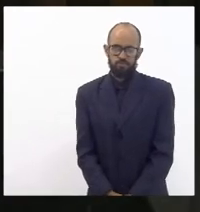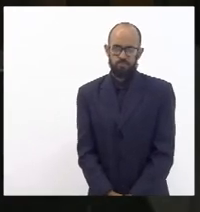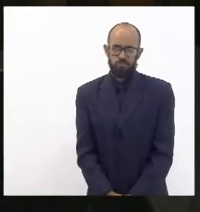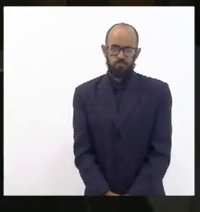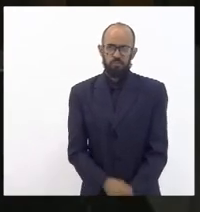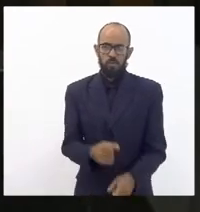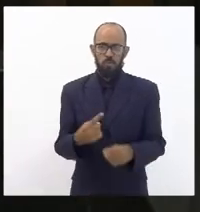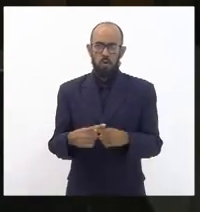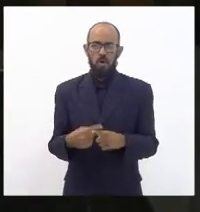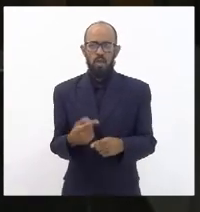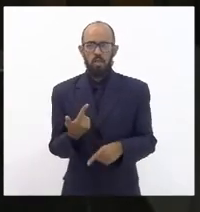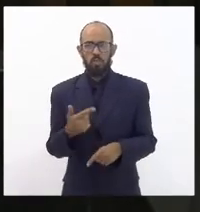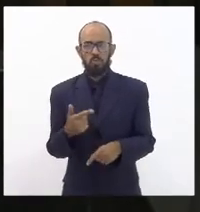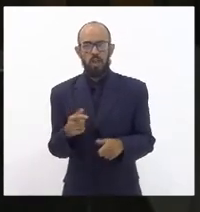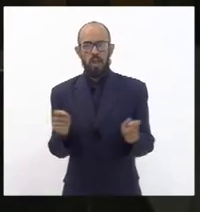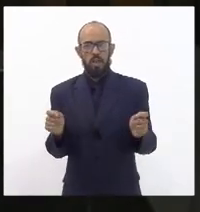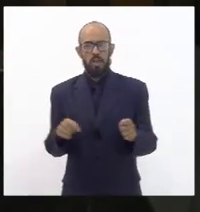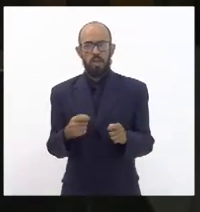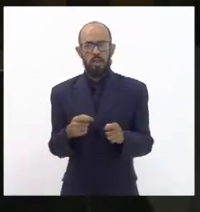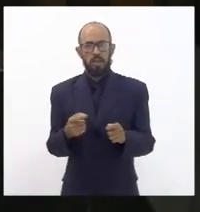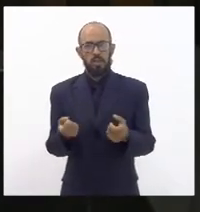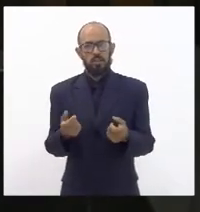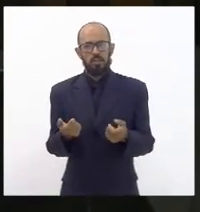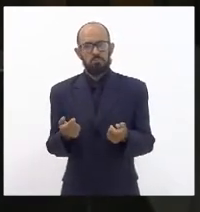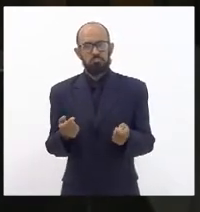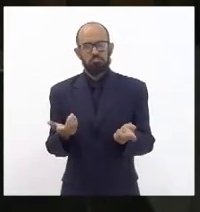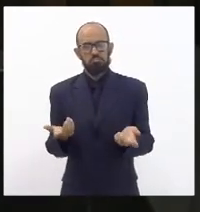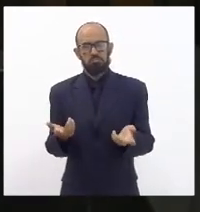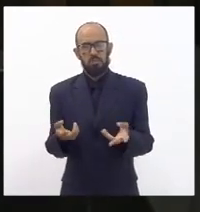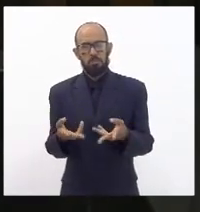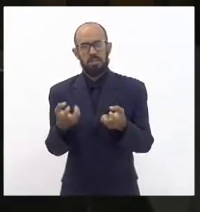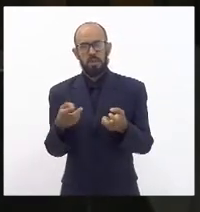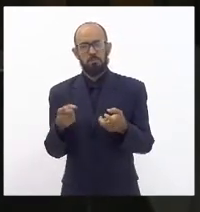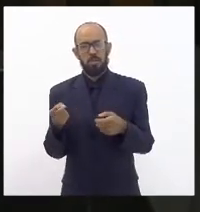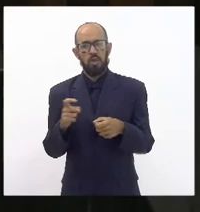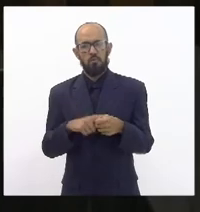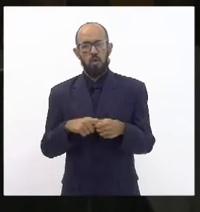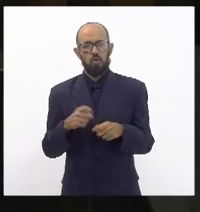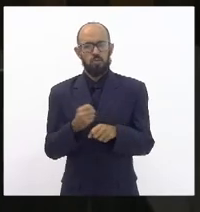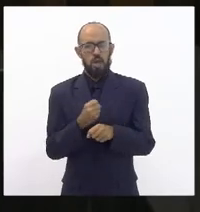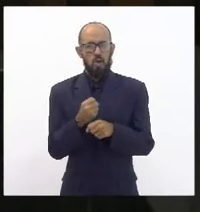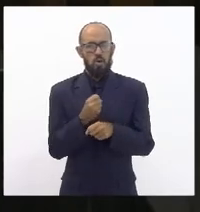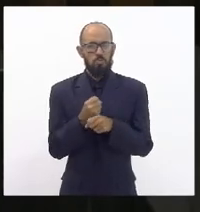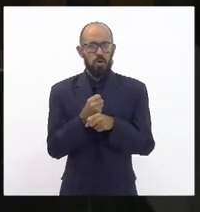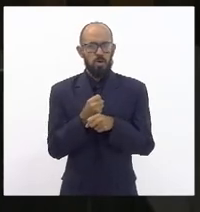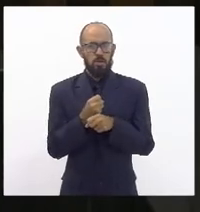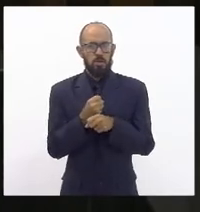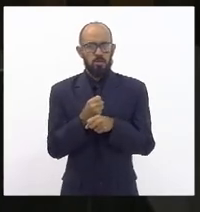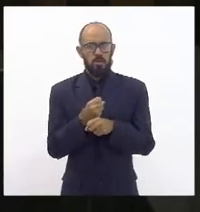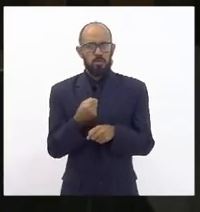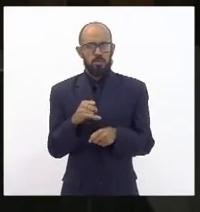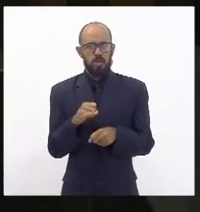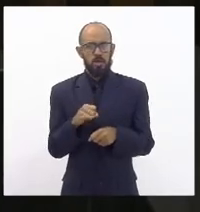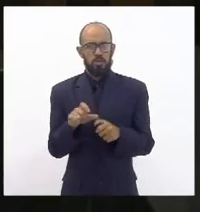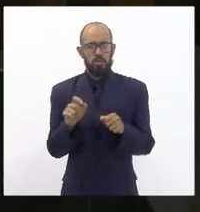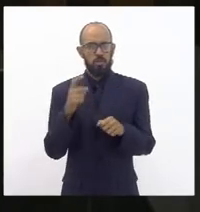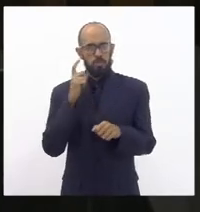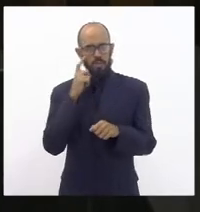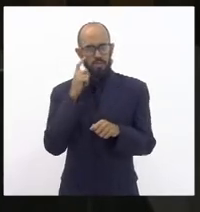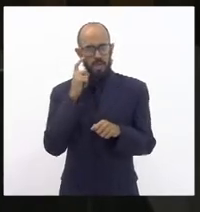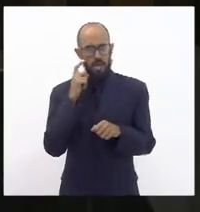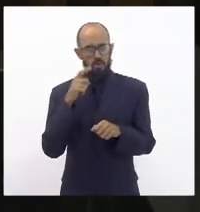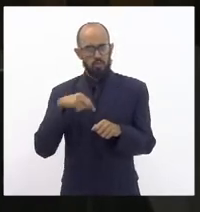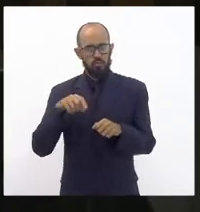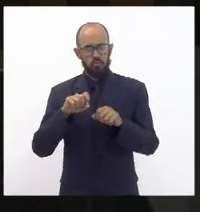não se tem previsão de retorno dessa obra se vou se formos pensar hoje o sistema lagunar de Itaipu